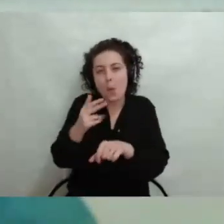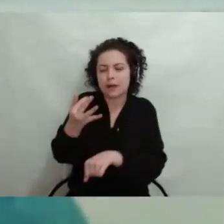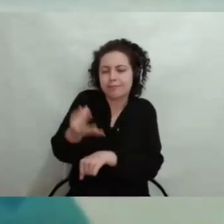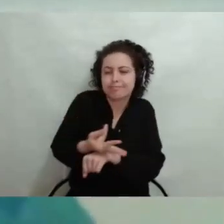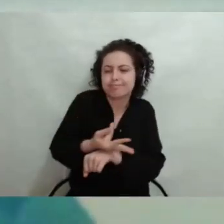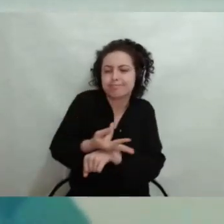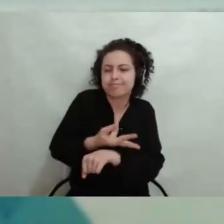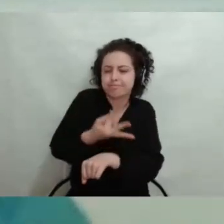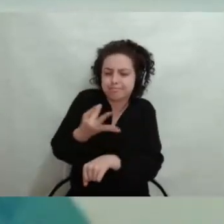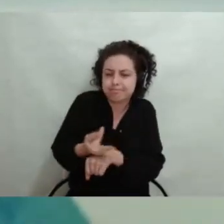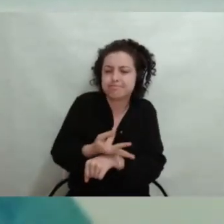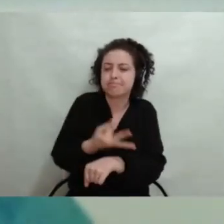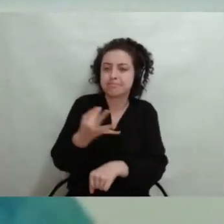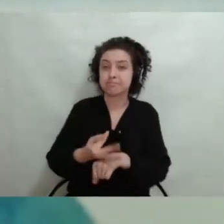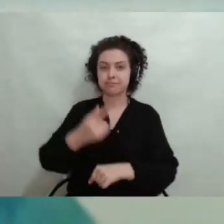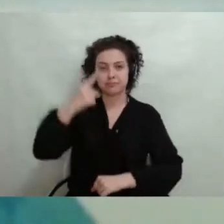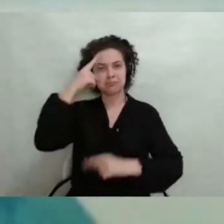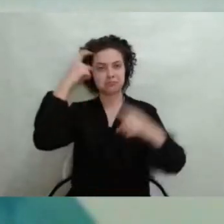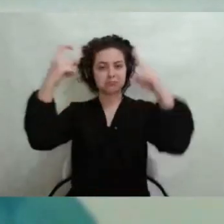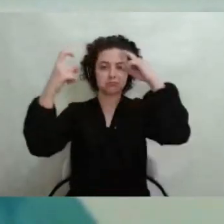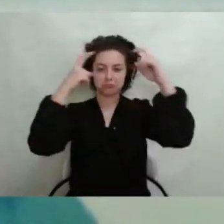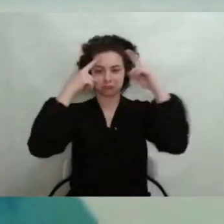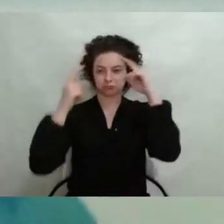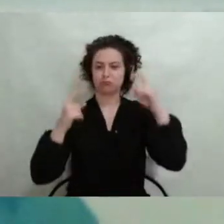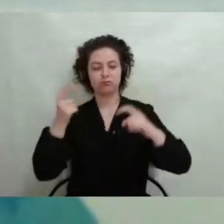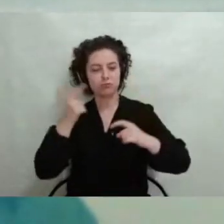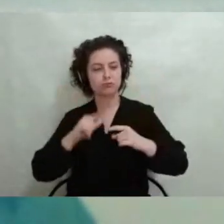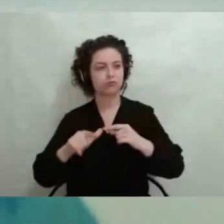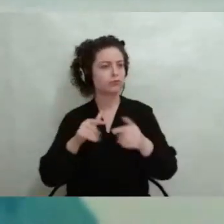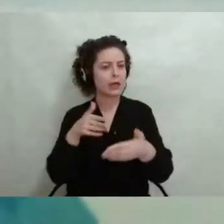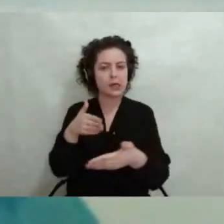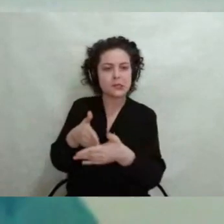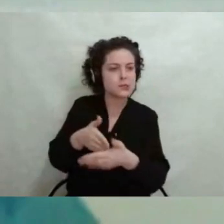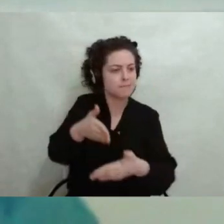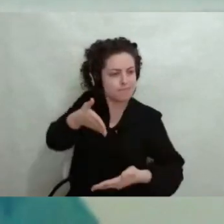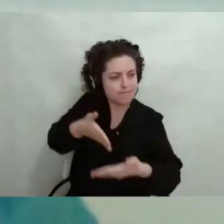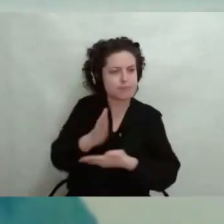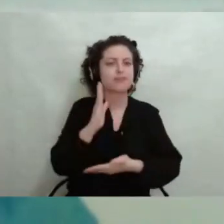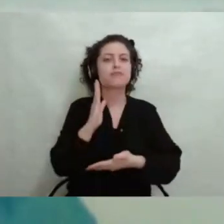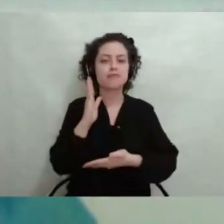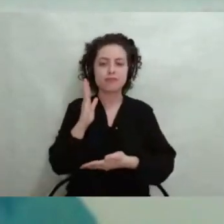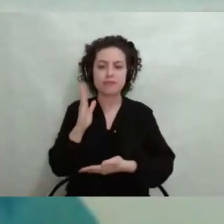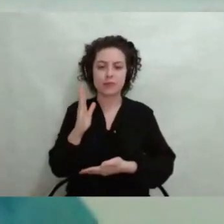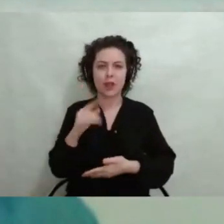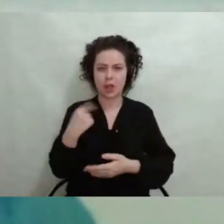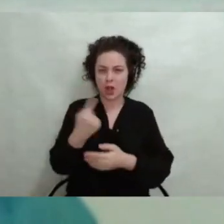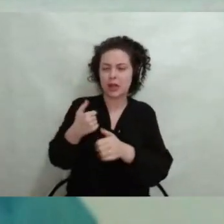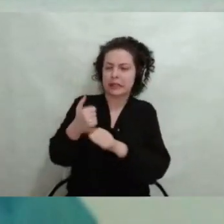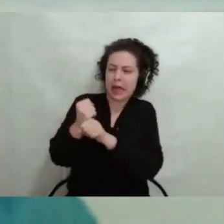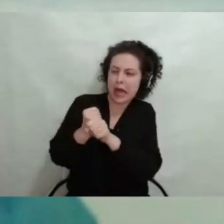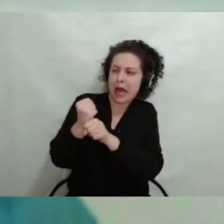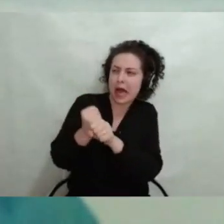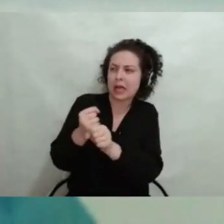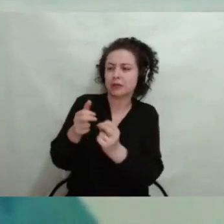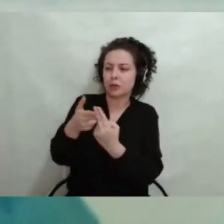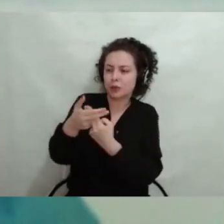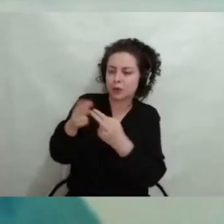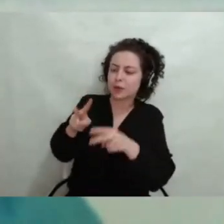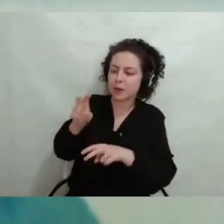ação criativa frente aos obstáculos. Nós que acompanhamos o SUS há muito tempo, verificamos